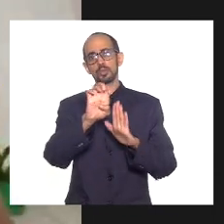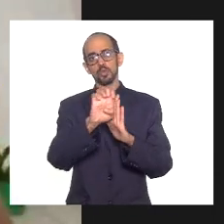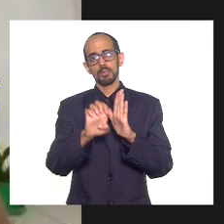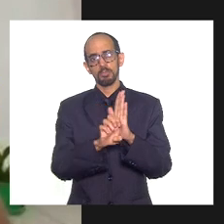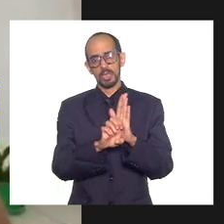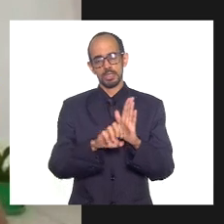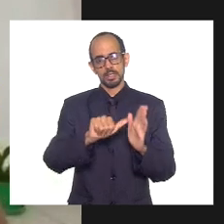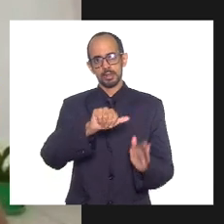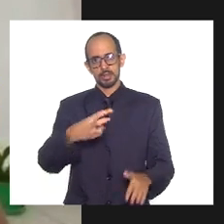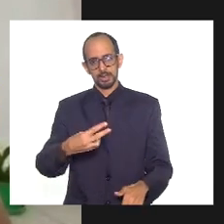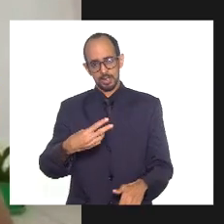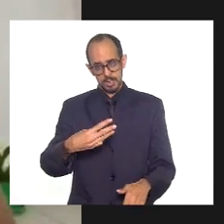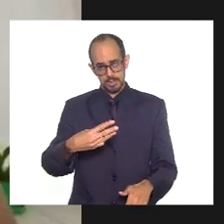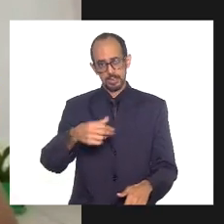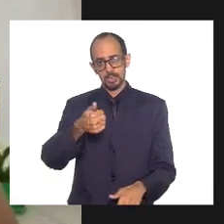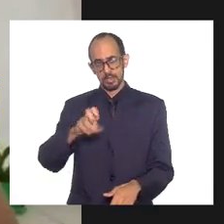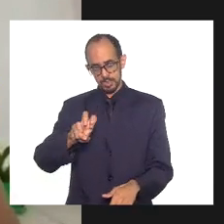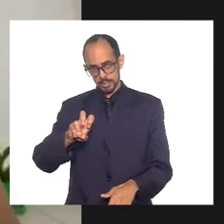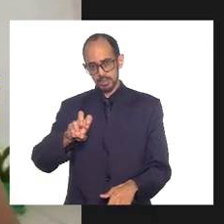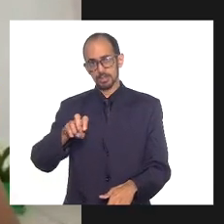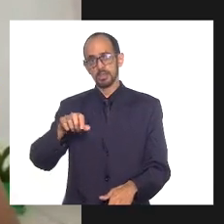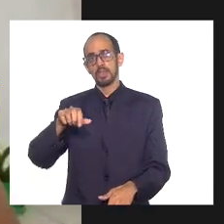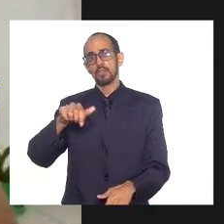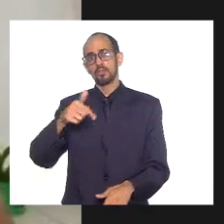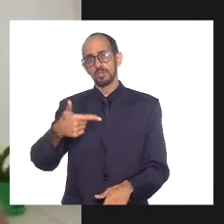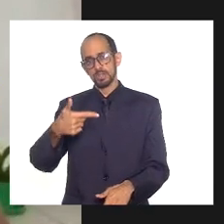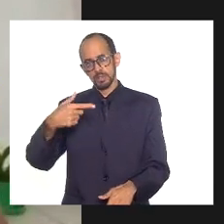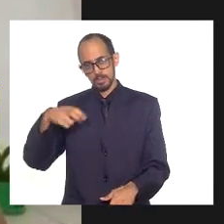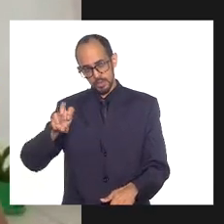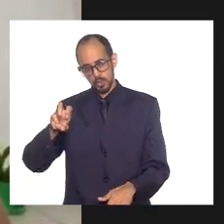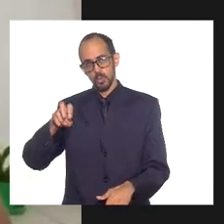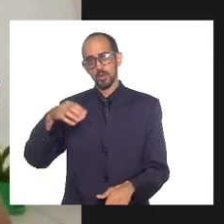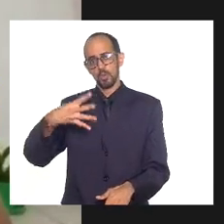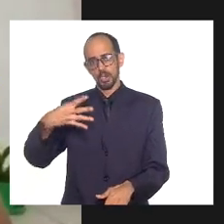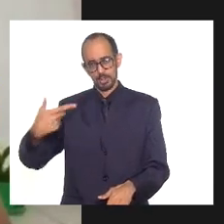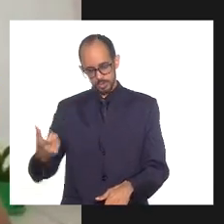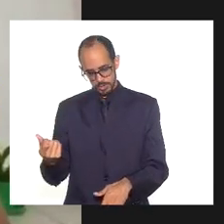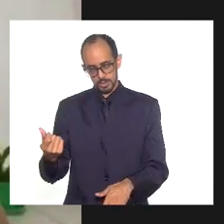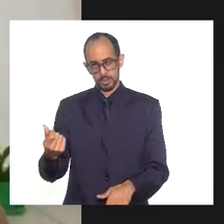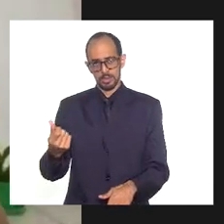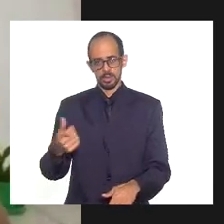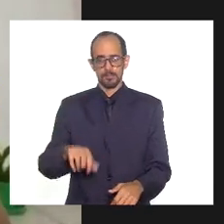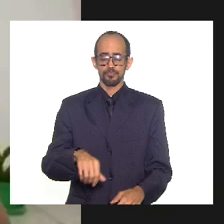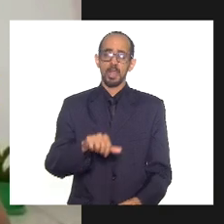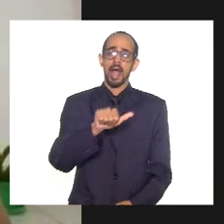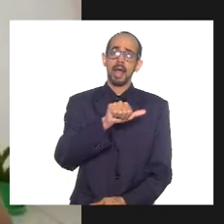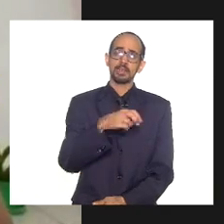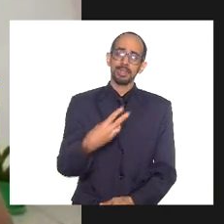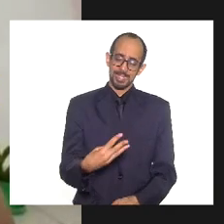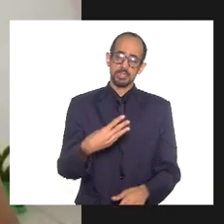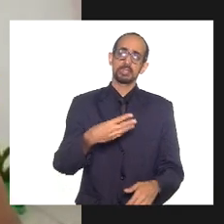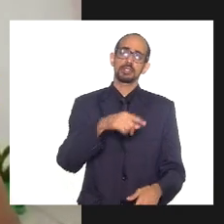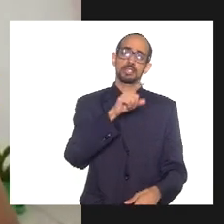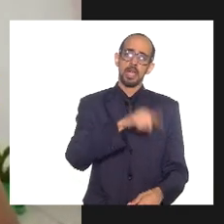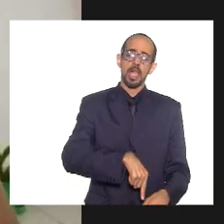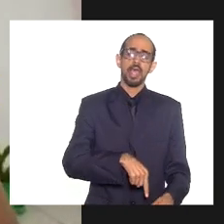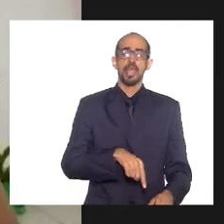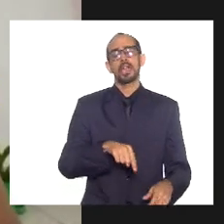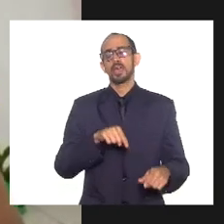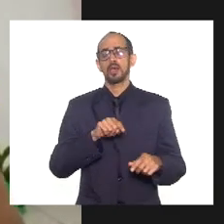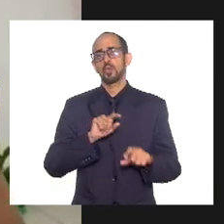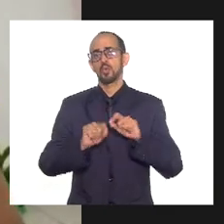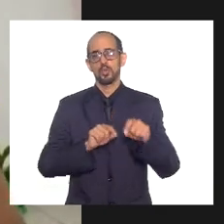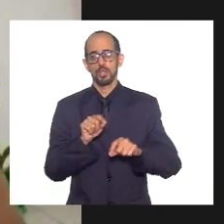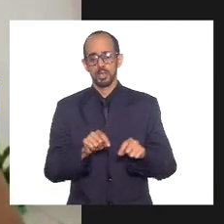emenda 15, a emenda 25 e 46. A emenda 13 trata-se exatamente de